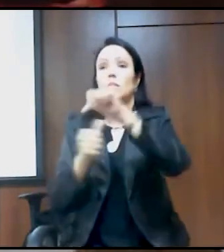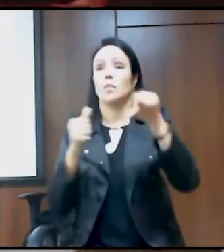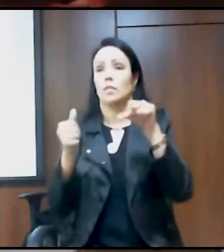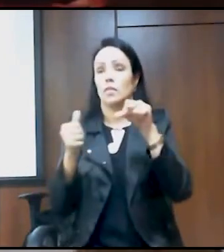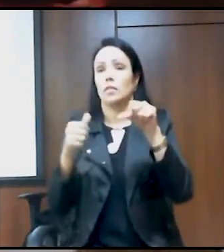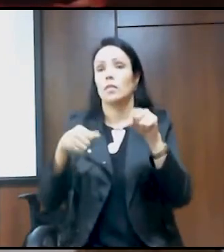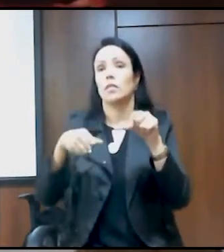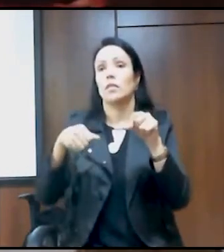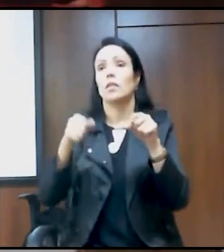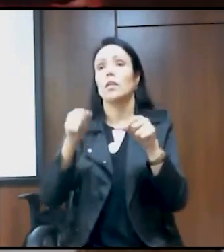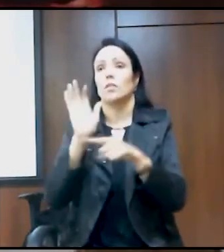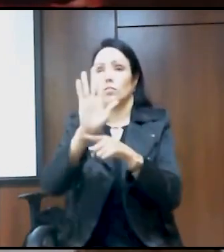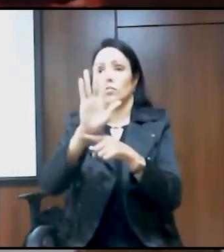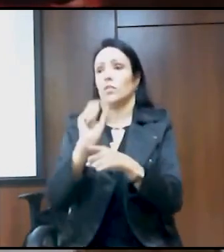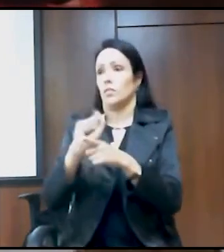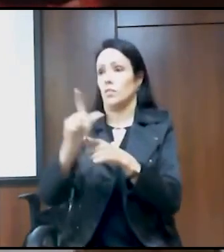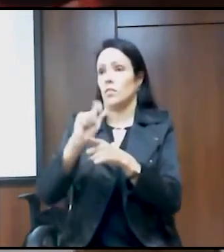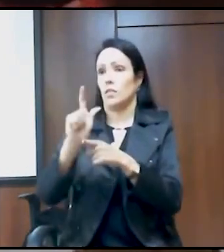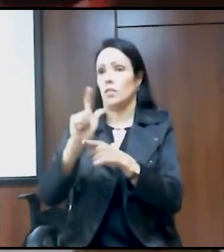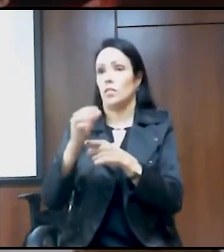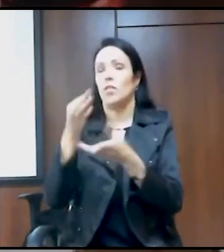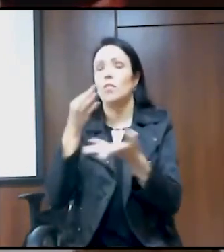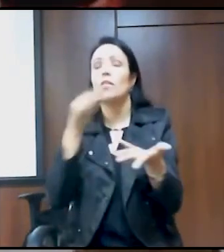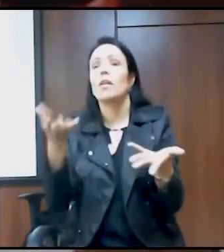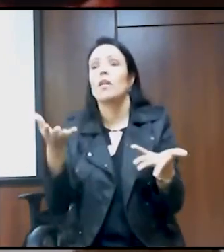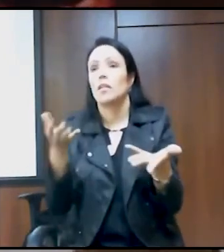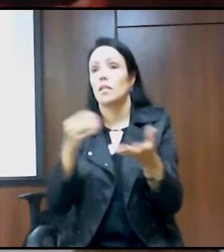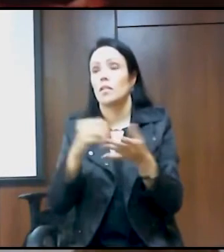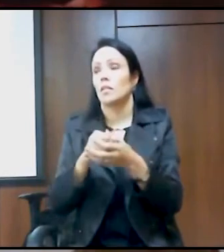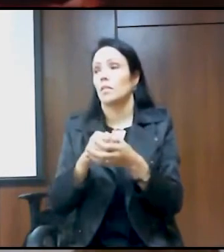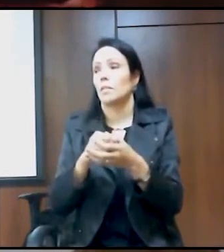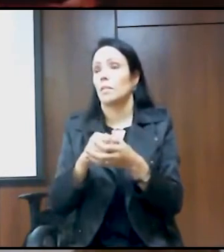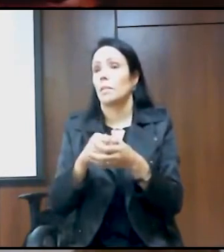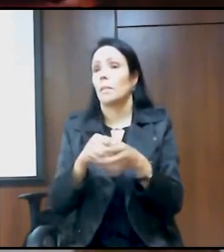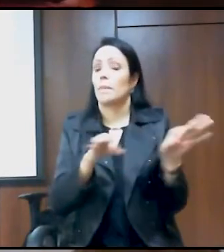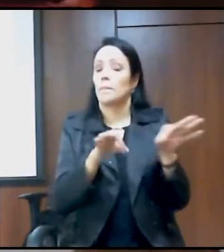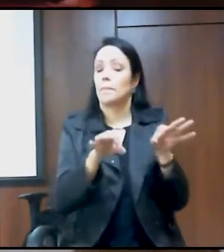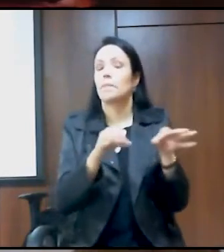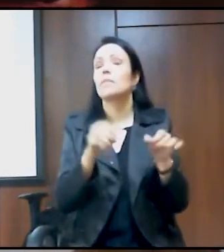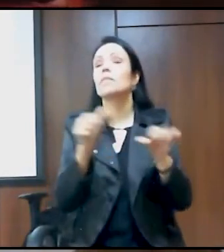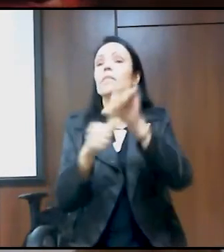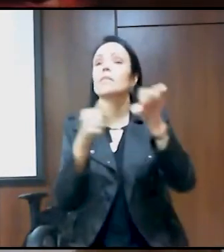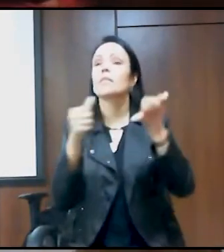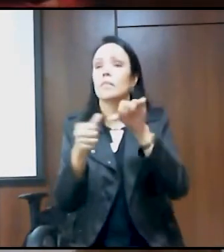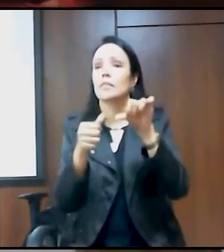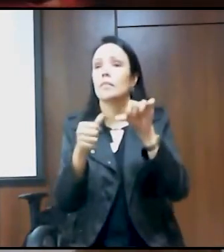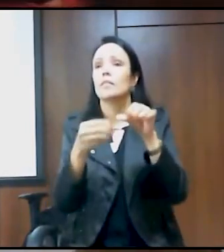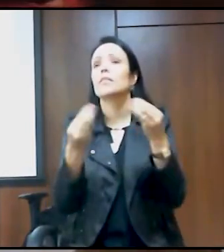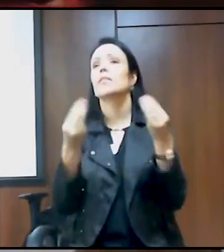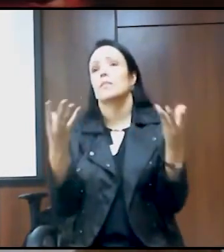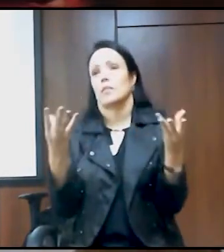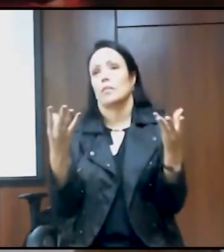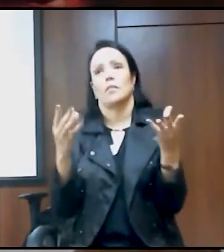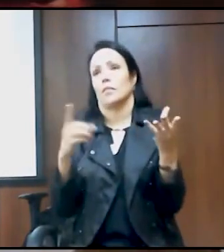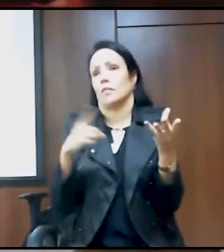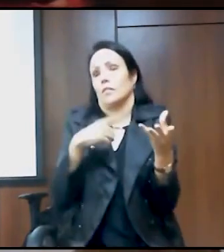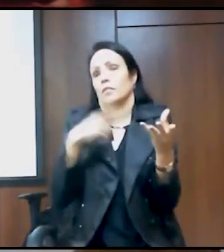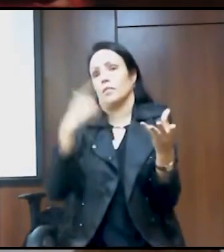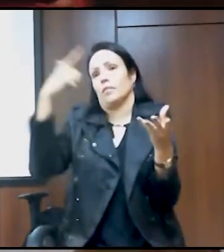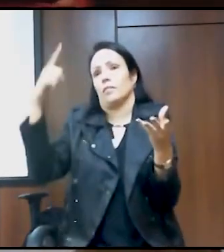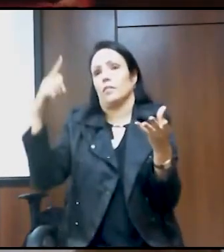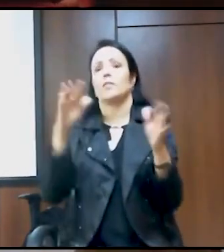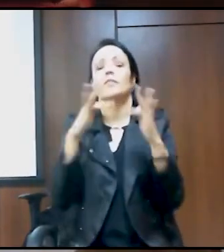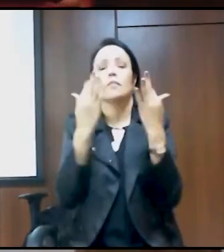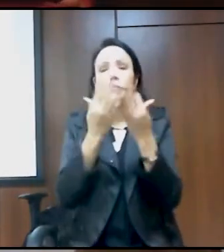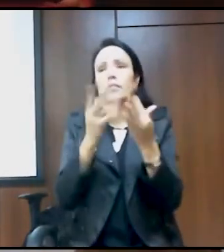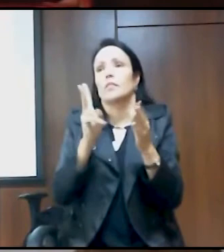O Bolsa Aluguel está sendo proposto, o auxílio aluguel está sendo proposto de ser mudado para que não existam mais essas famílias que ficam